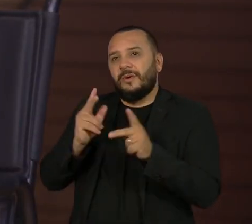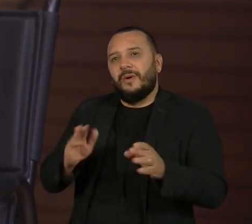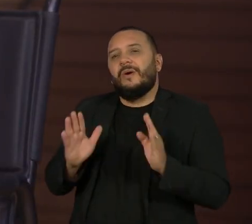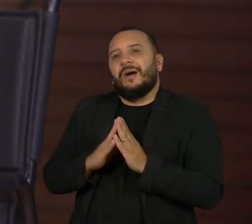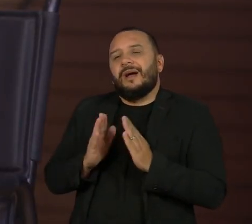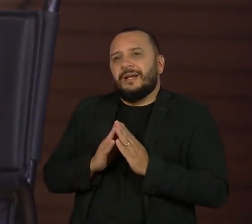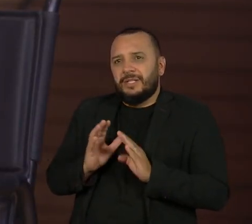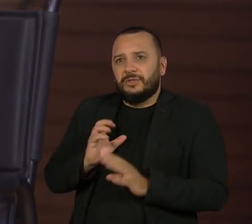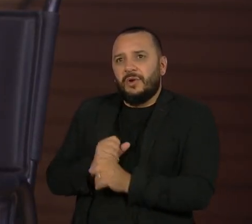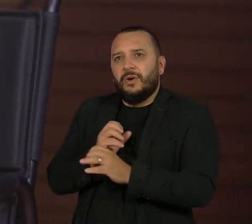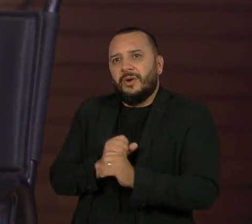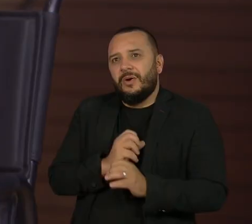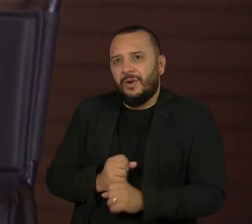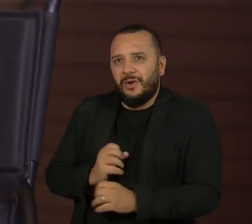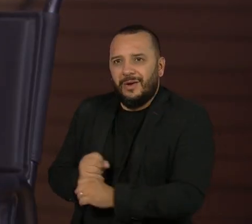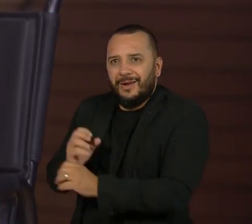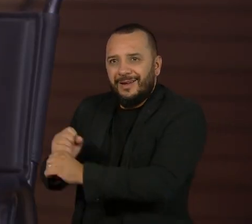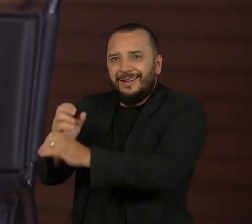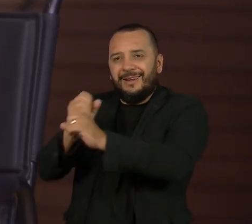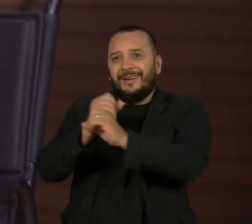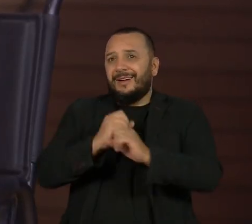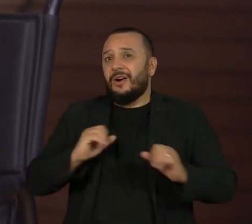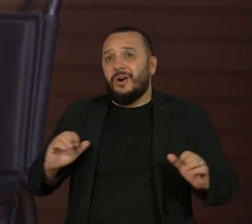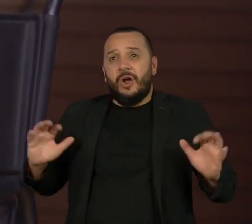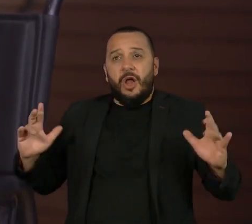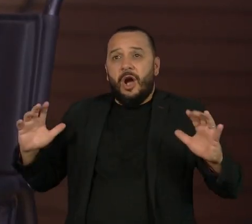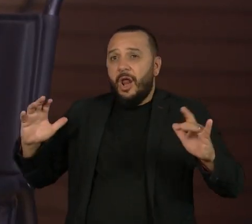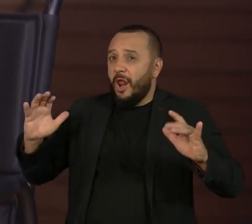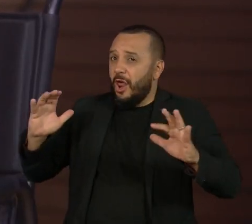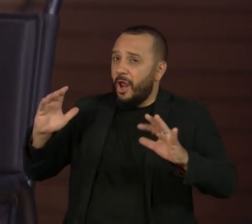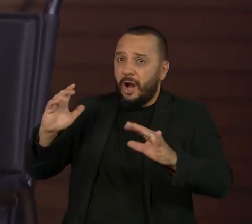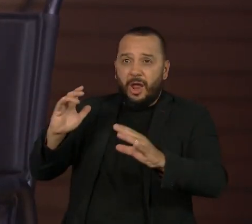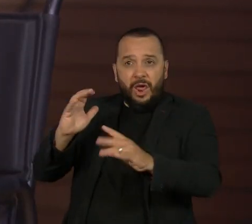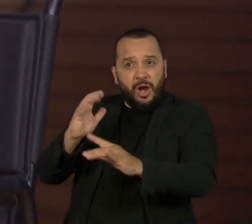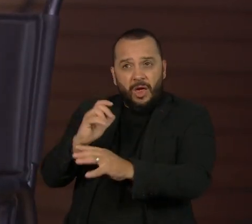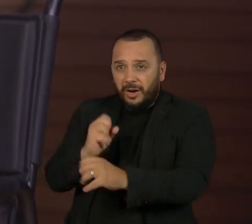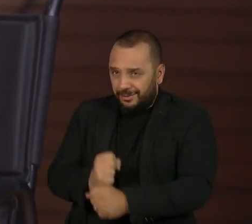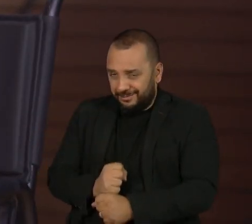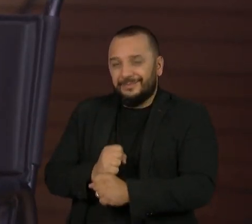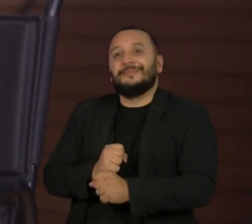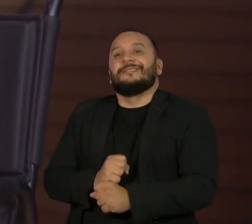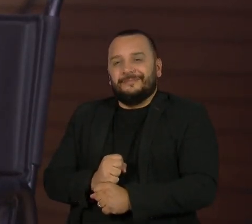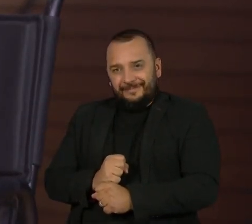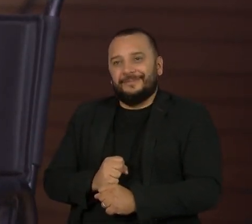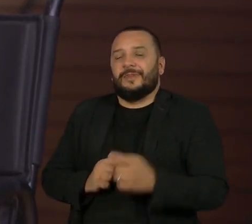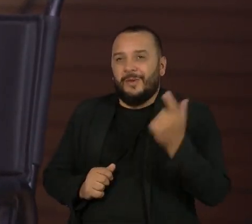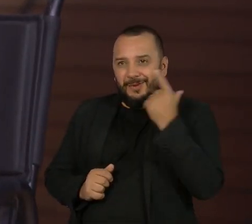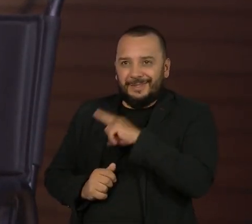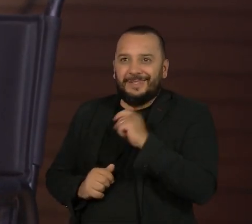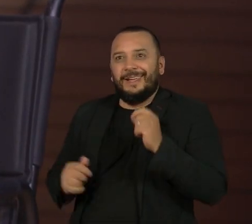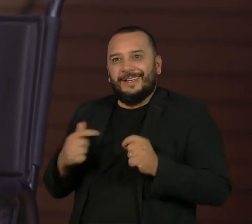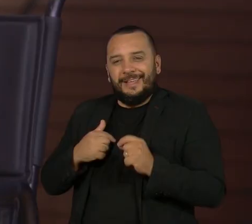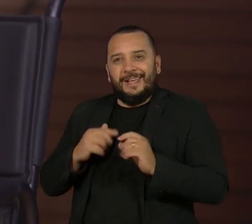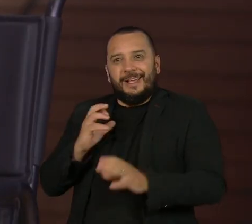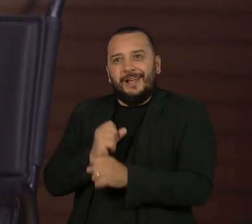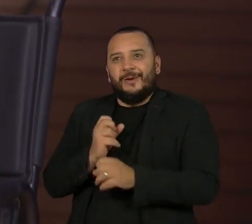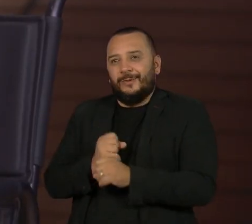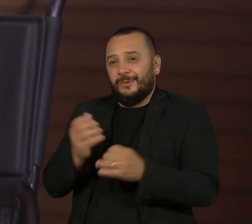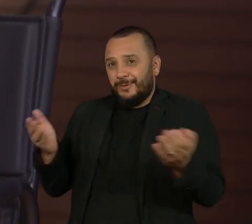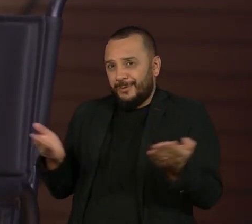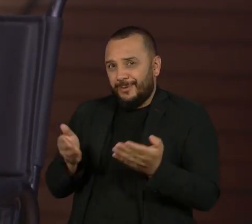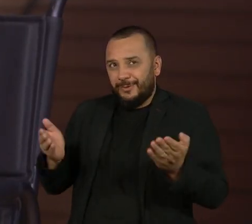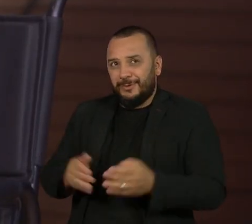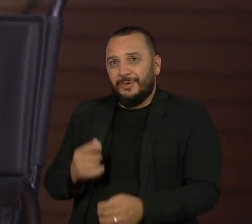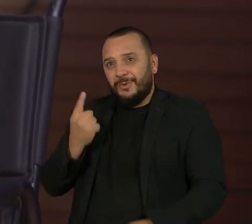uma coisinha aqui, outra aqui, quando a gente vai somando esses múltiplos bolsos, aí a gente chega numa conta hoje, que é essa conta